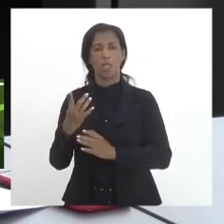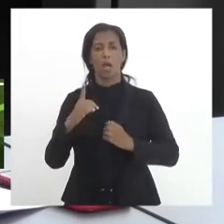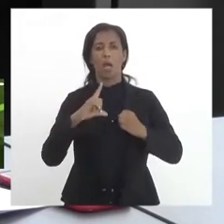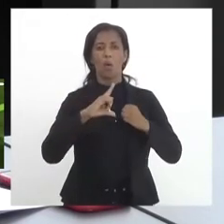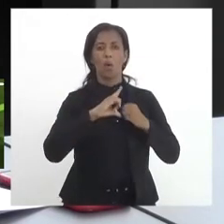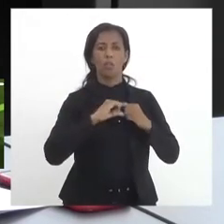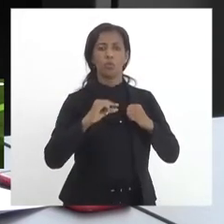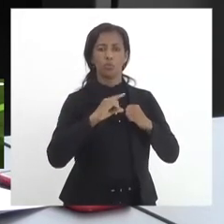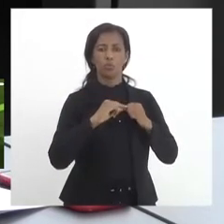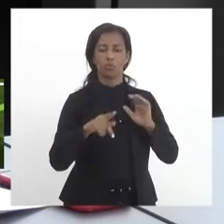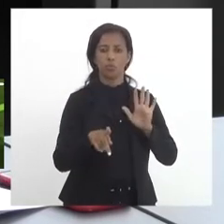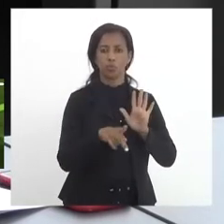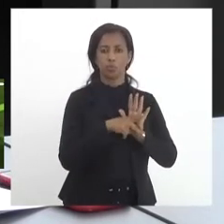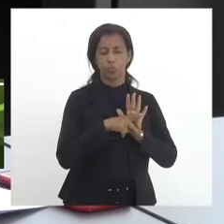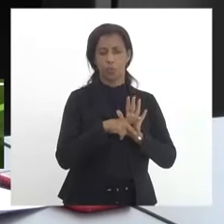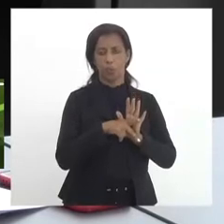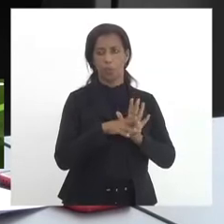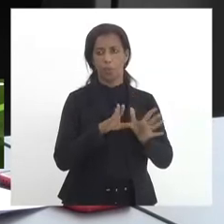artigo,